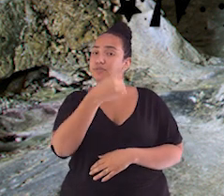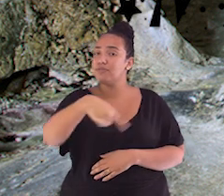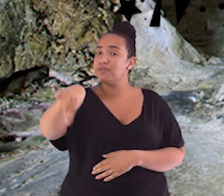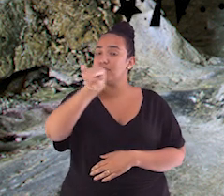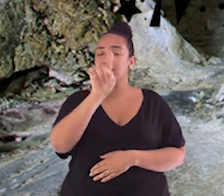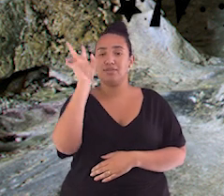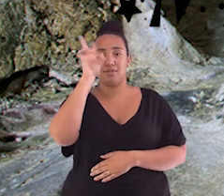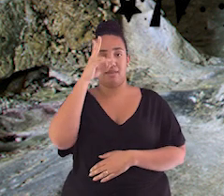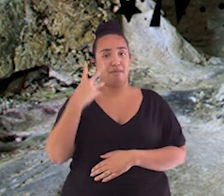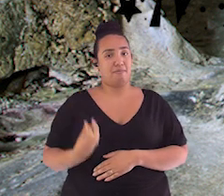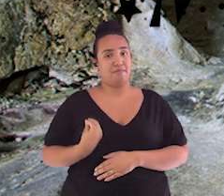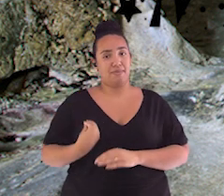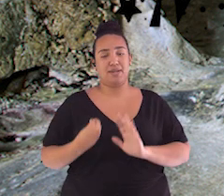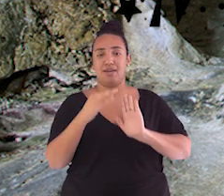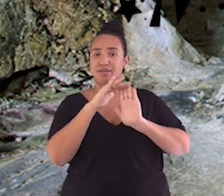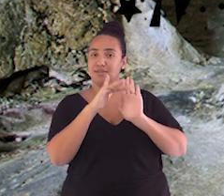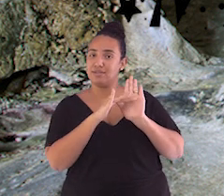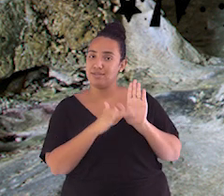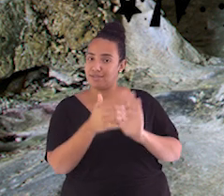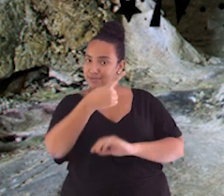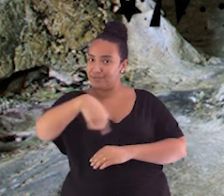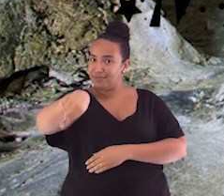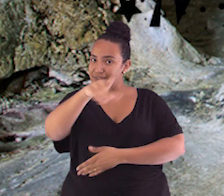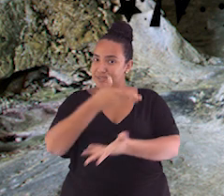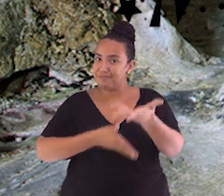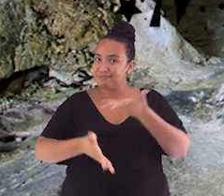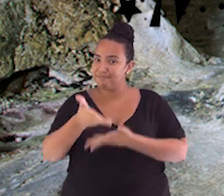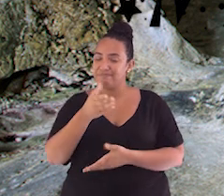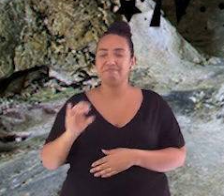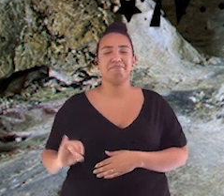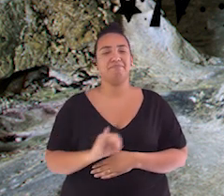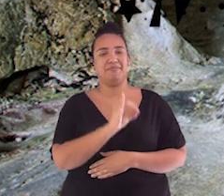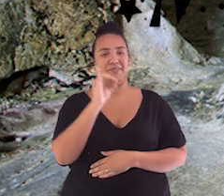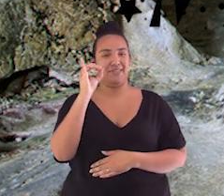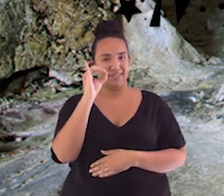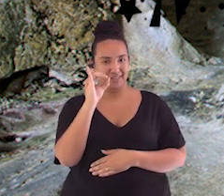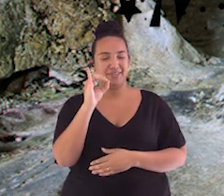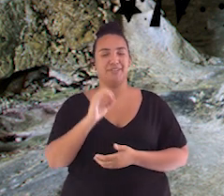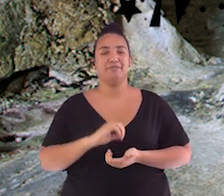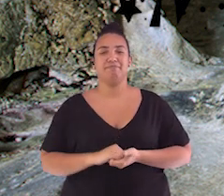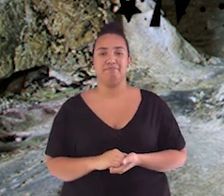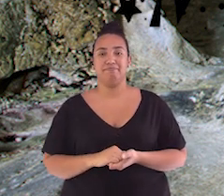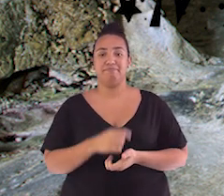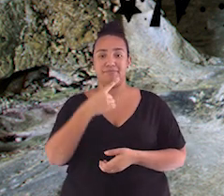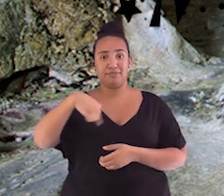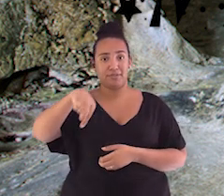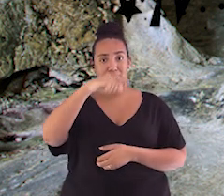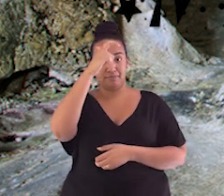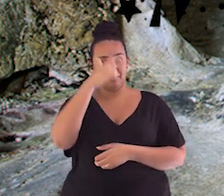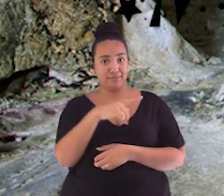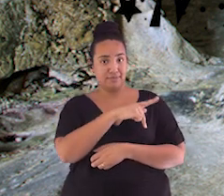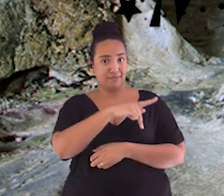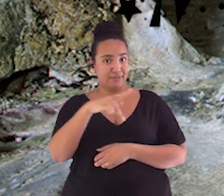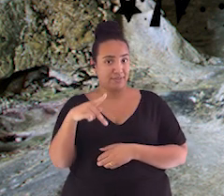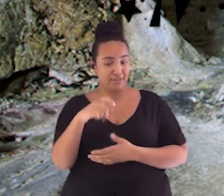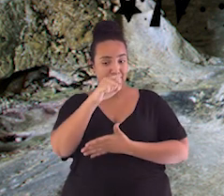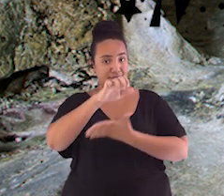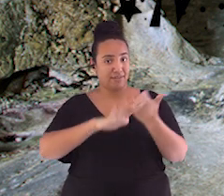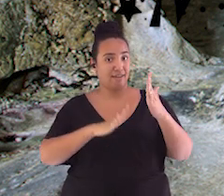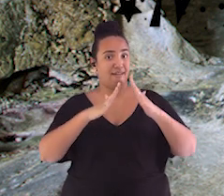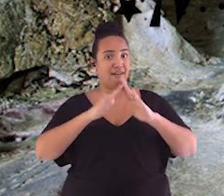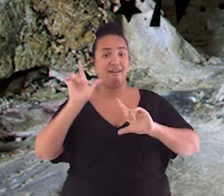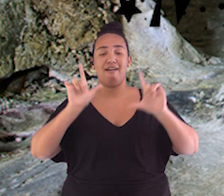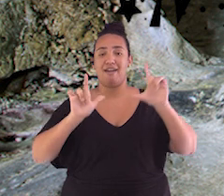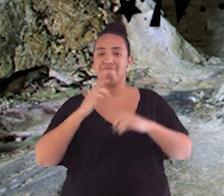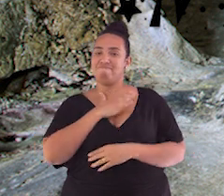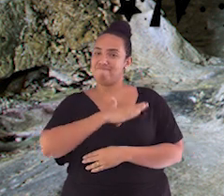de presença, tá? Pois a sua participação é muito importante para nós, professores do Dever em Casa na TV. Basta você